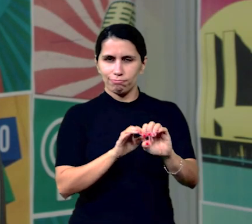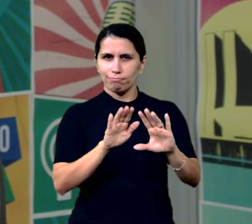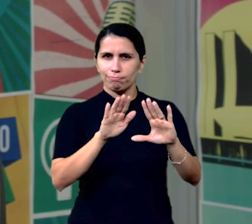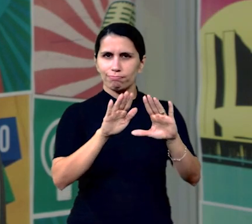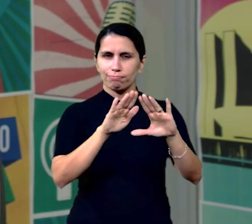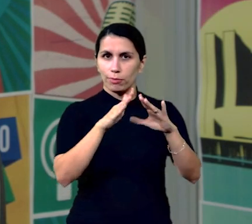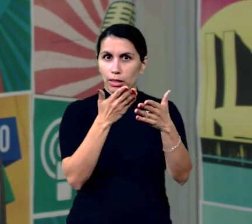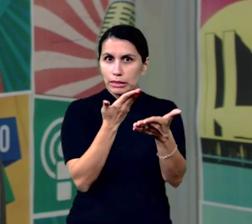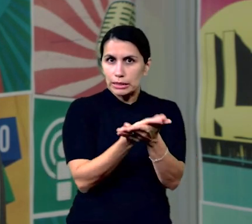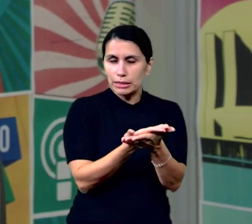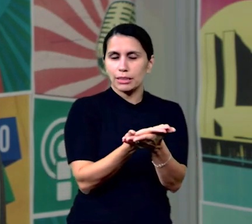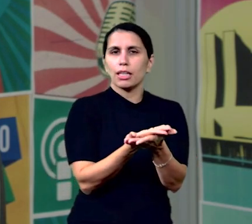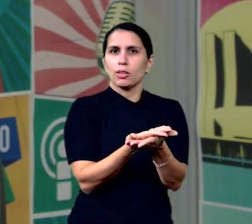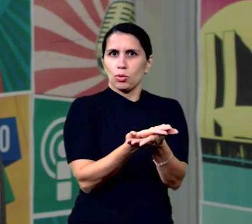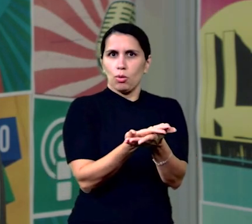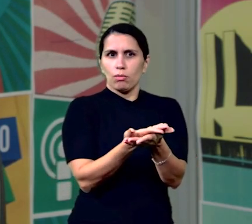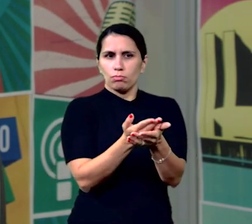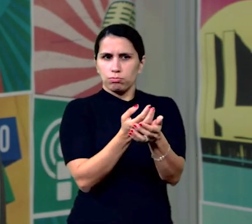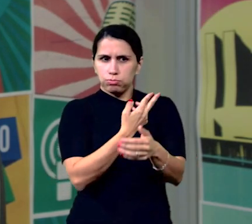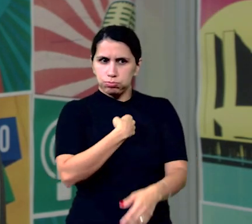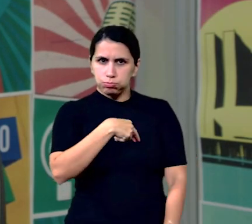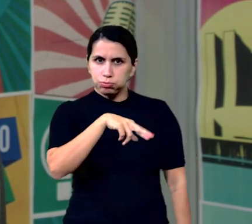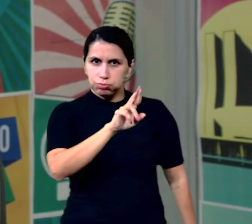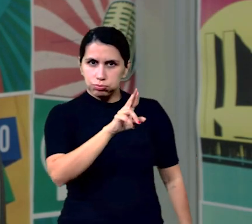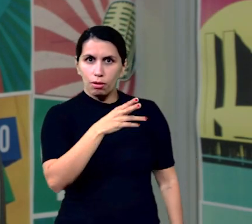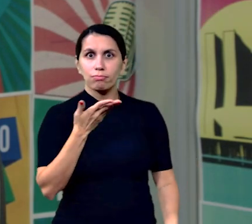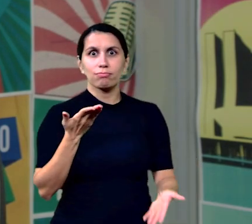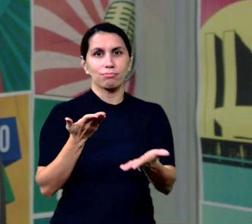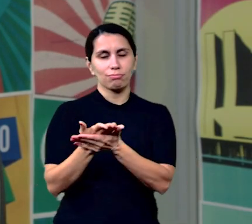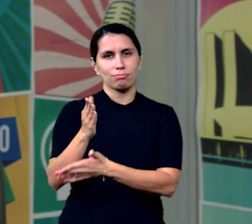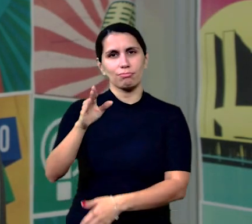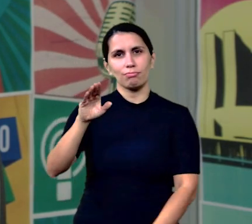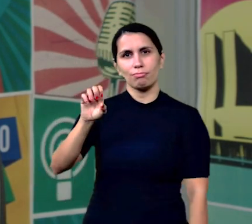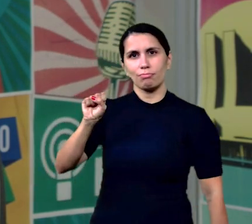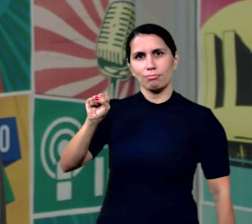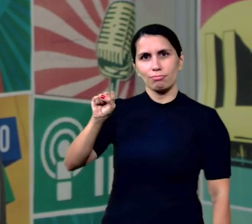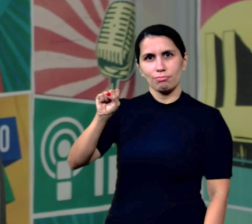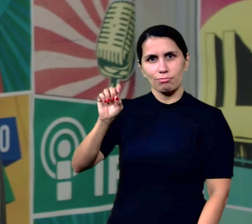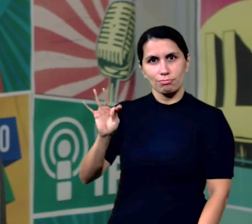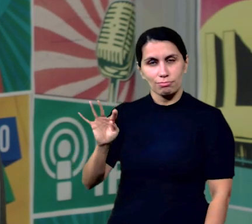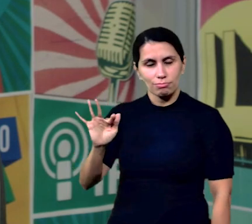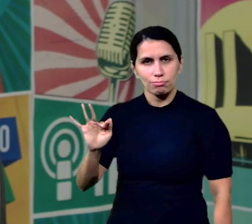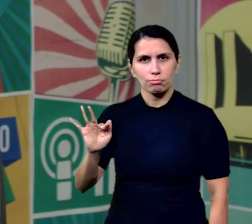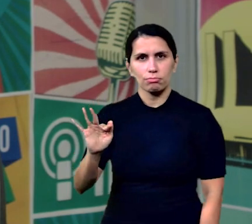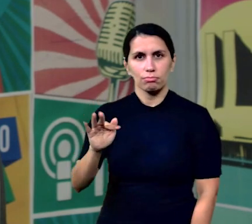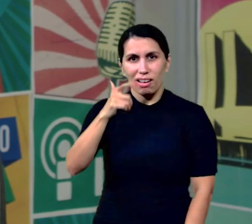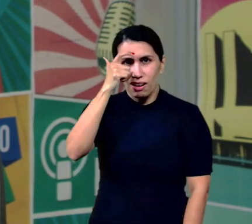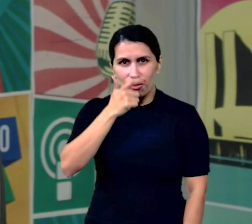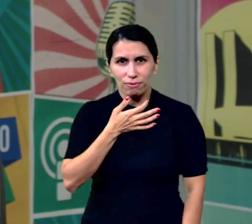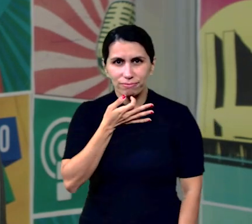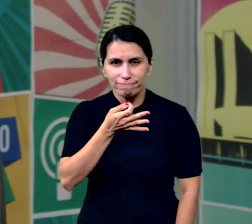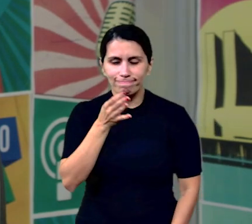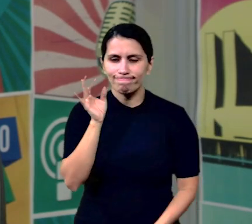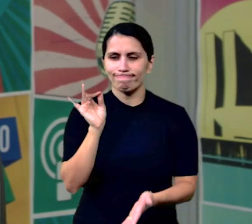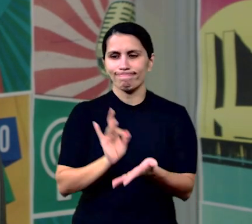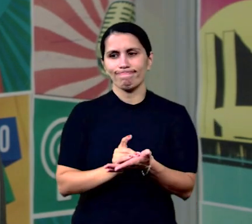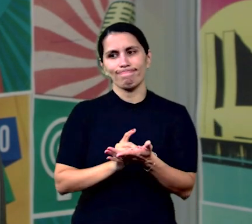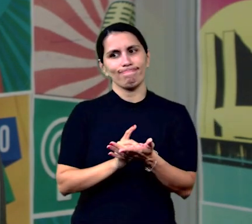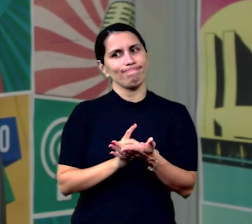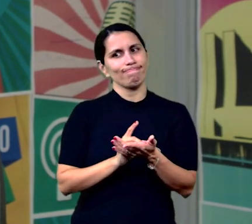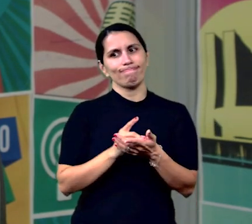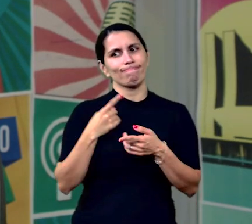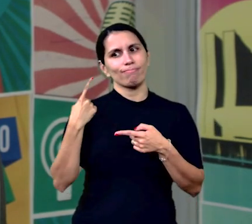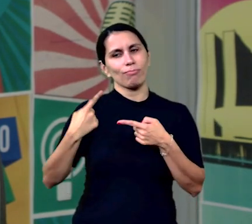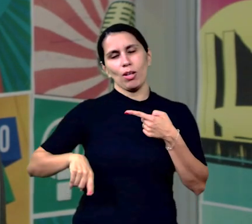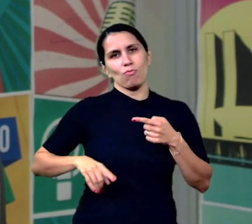é, inclusive chancelado pelo Supremo Tribunal. Assim, eu pessoalmente sou contra, porque